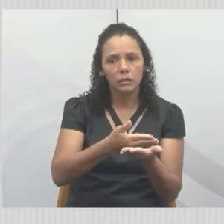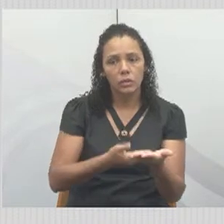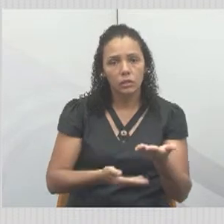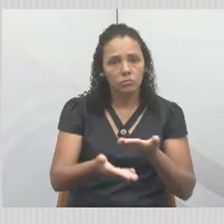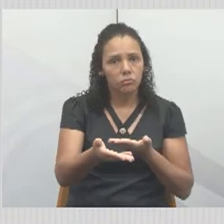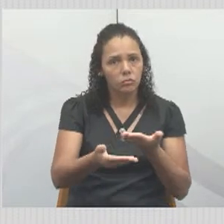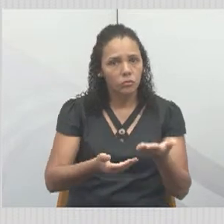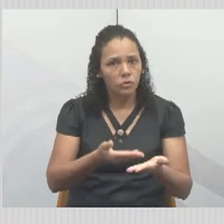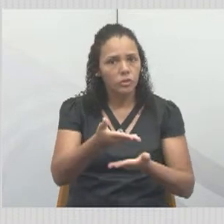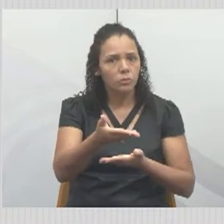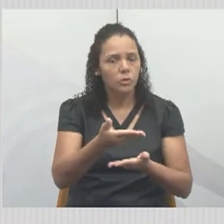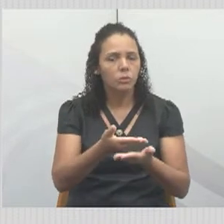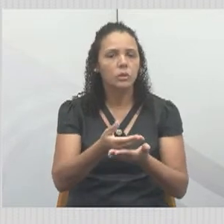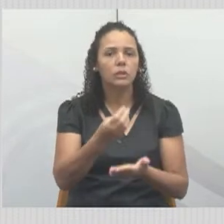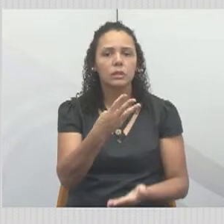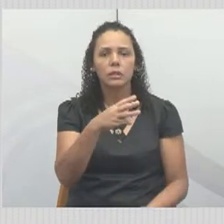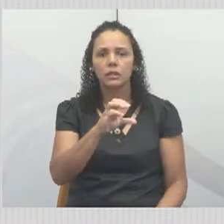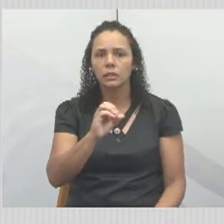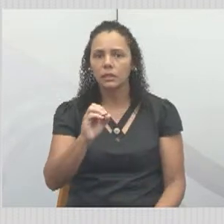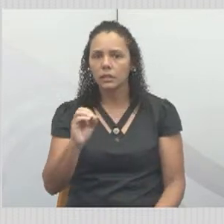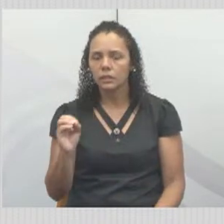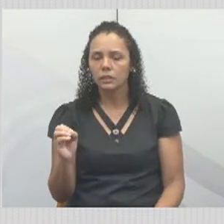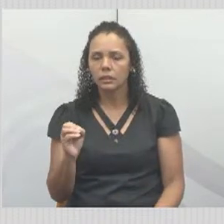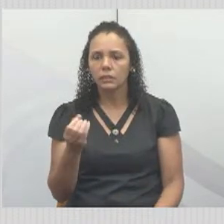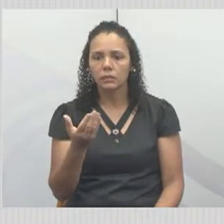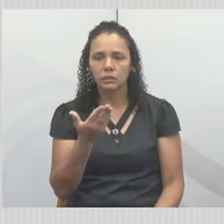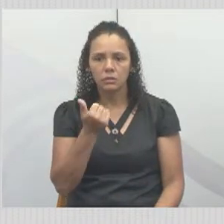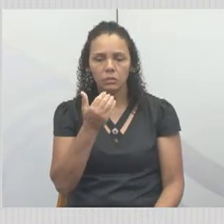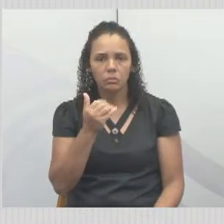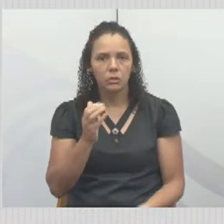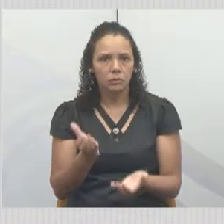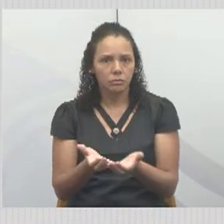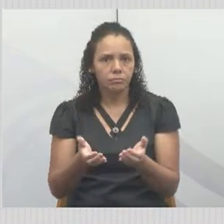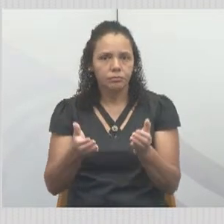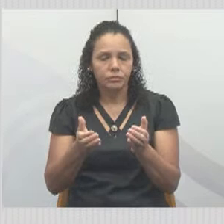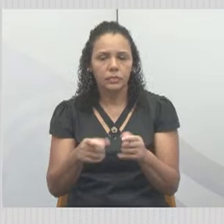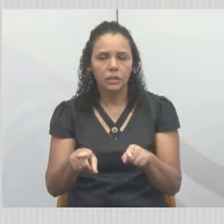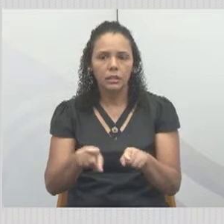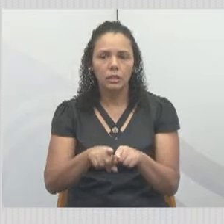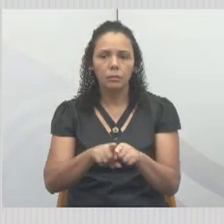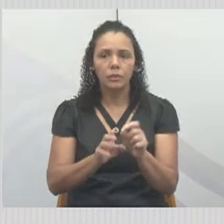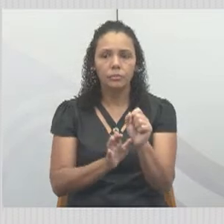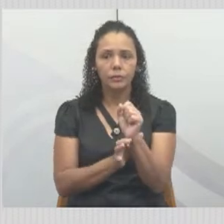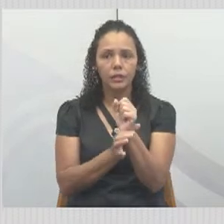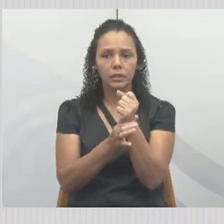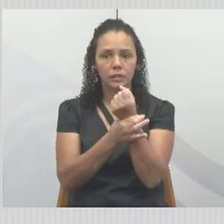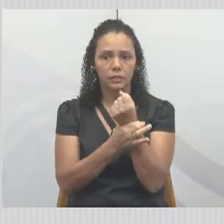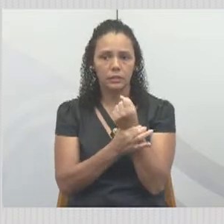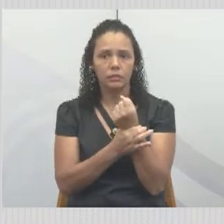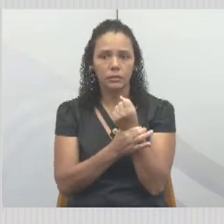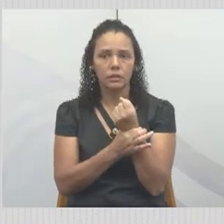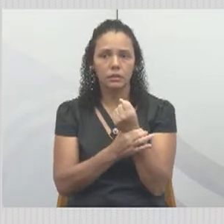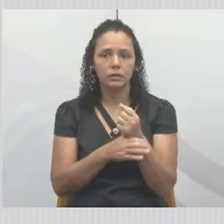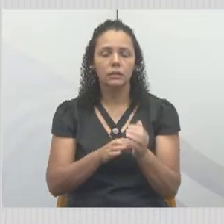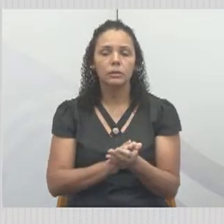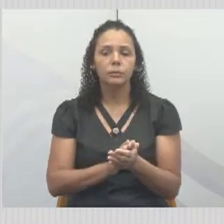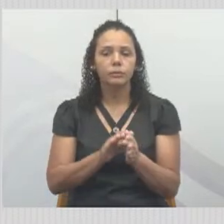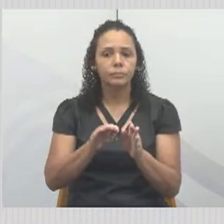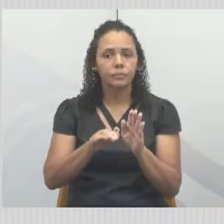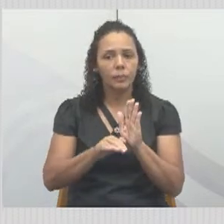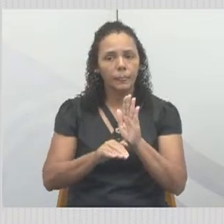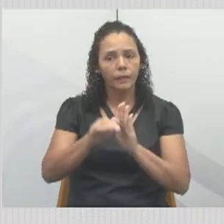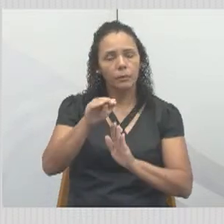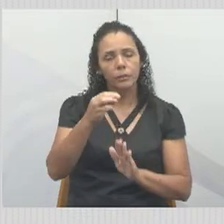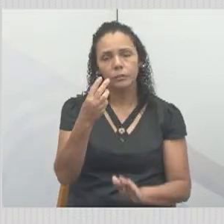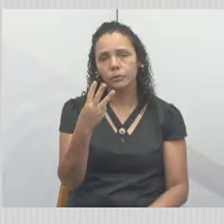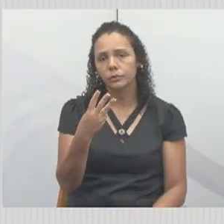isso entra também no custo da assistência municipal. Segurança pública, o executado de